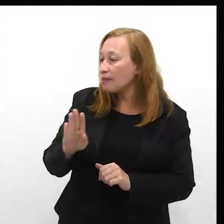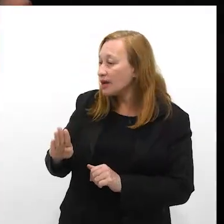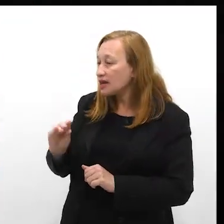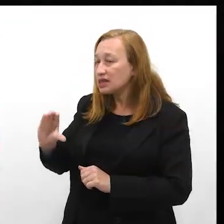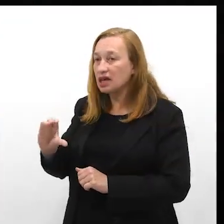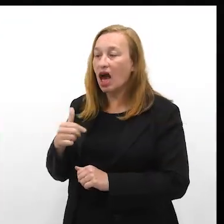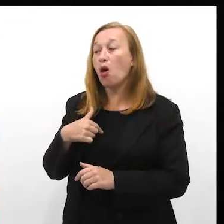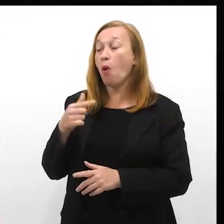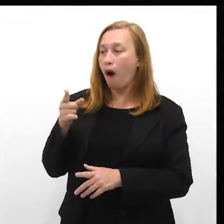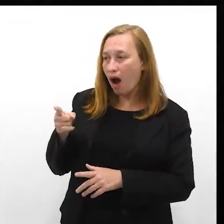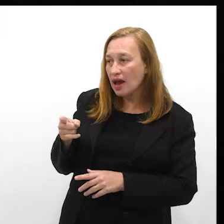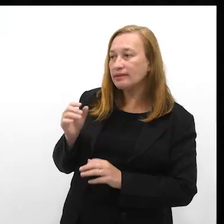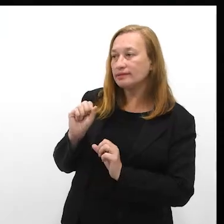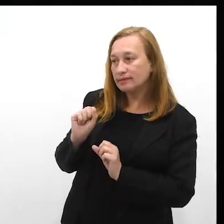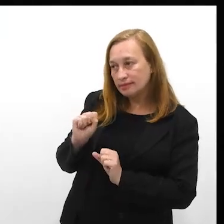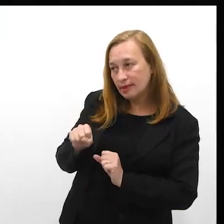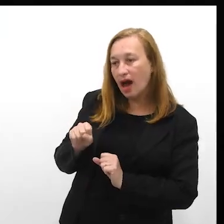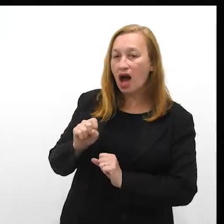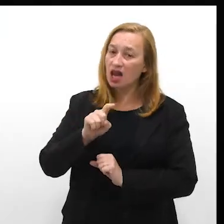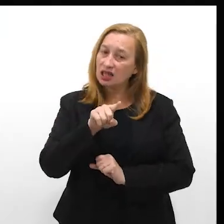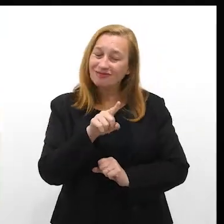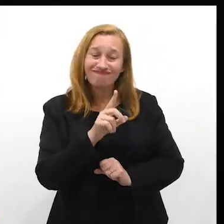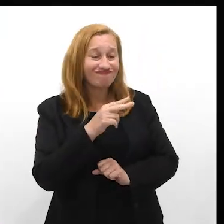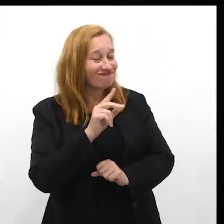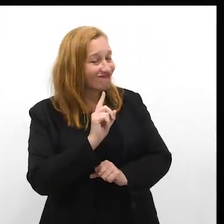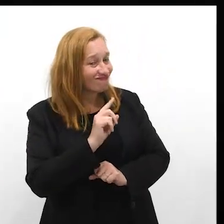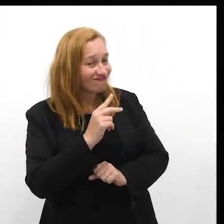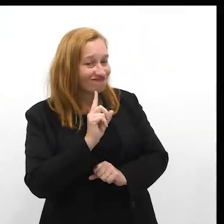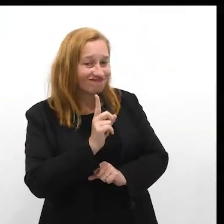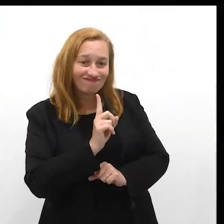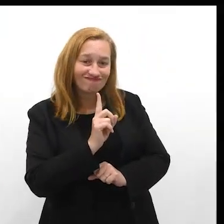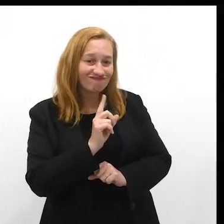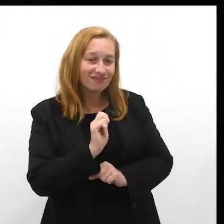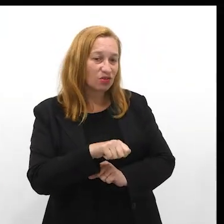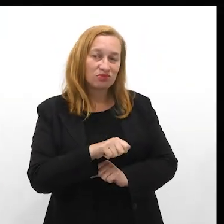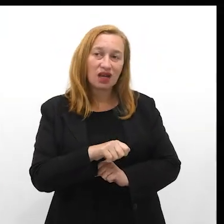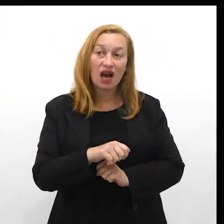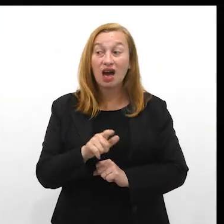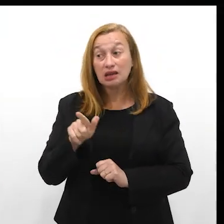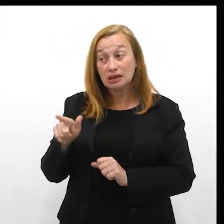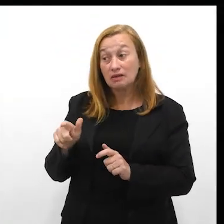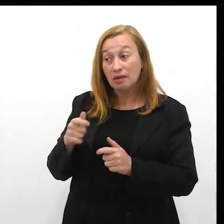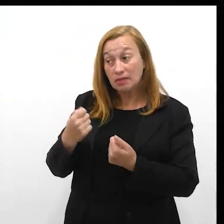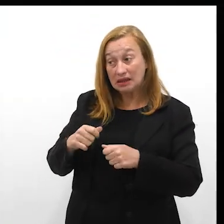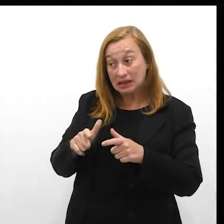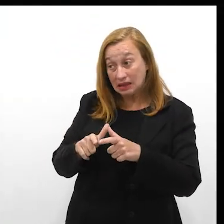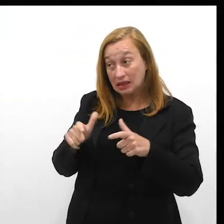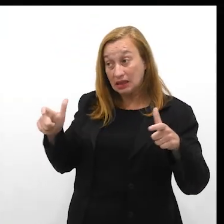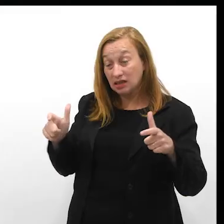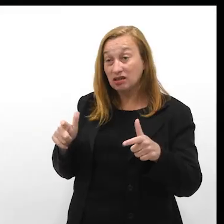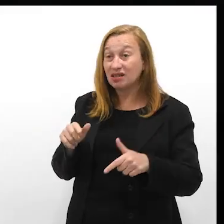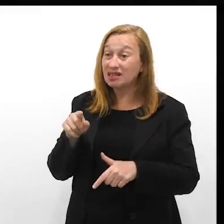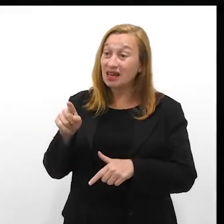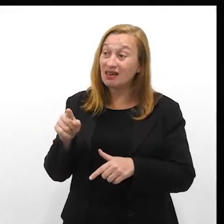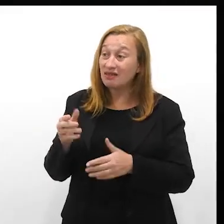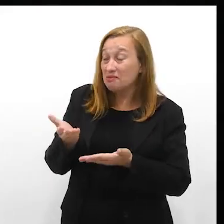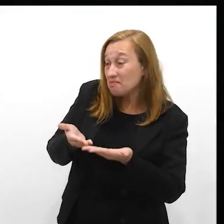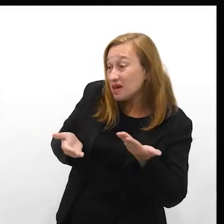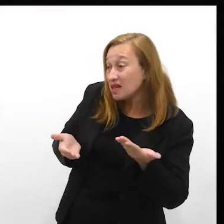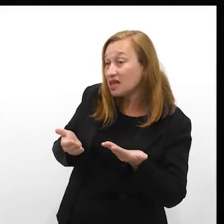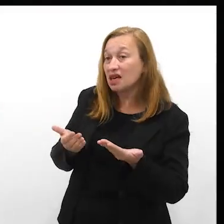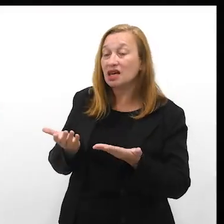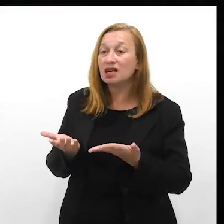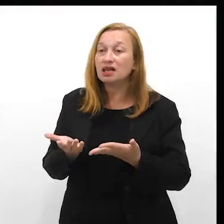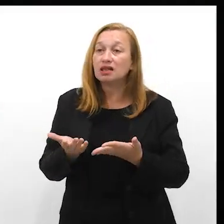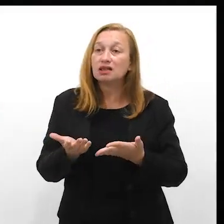fazer isso e aquilo e tal, tal, tal. Aí eu falo, pô, isso aqui dá, isso aqui não dá, isso aqui vai precisar de uma coisa maior, isso daqui vai cair.